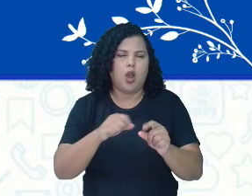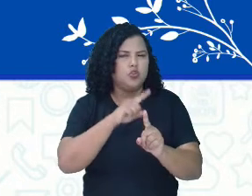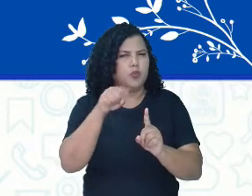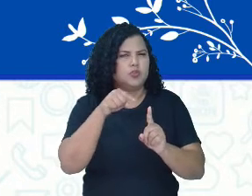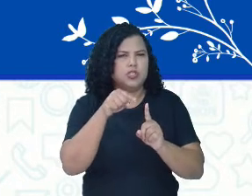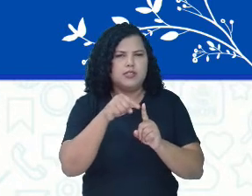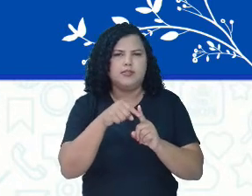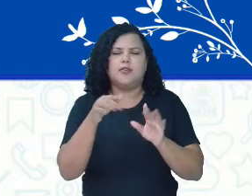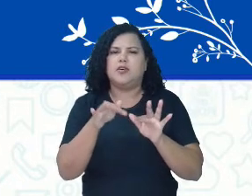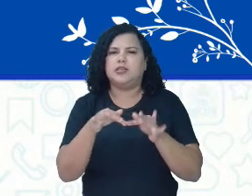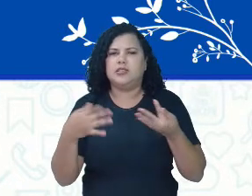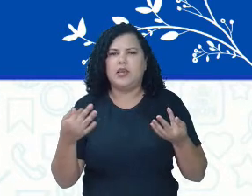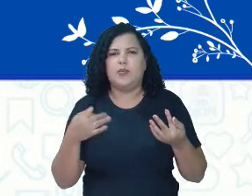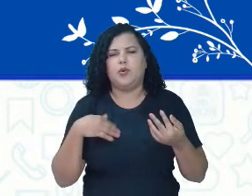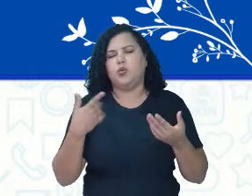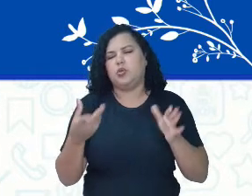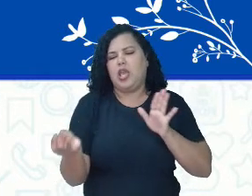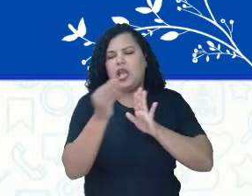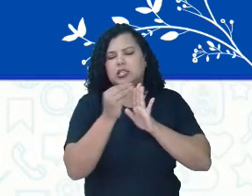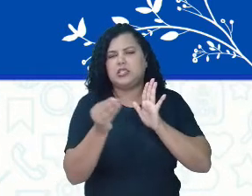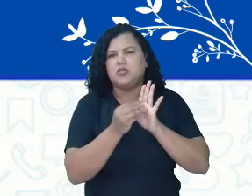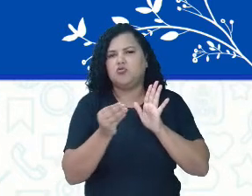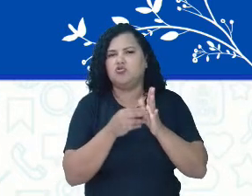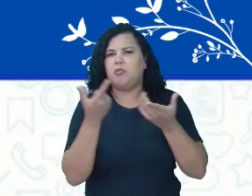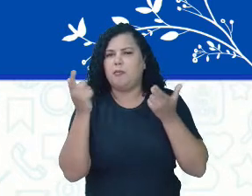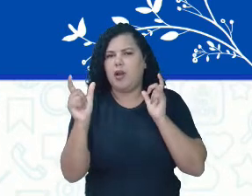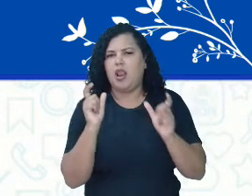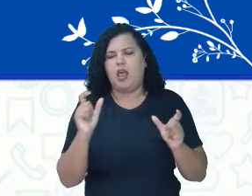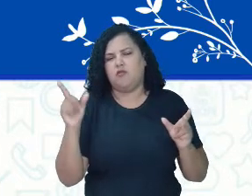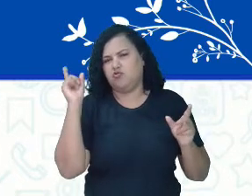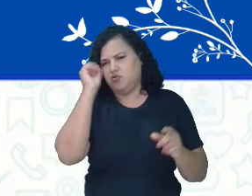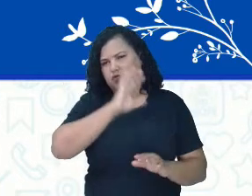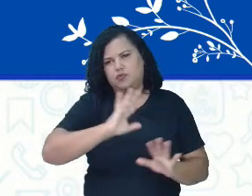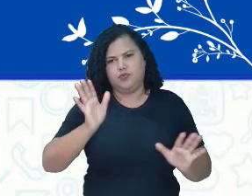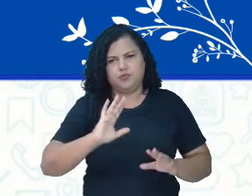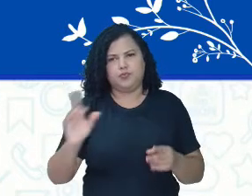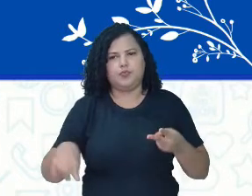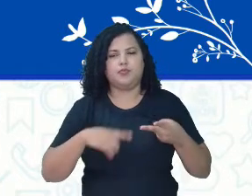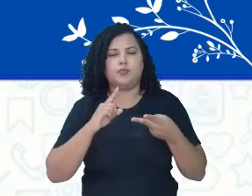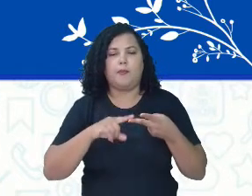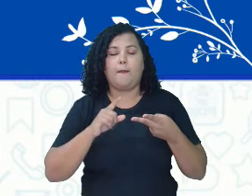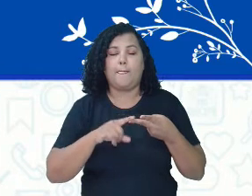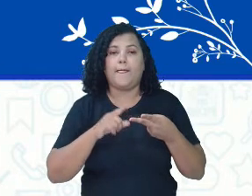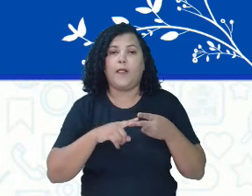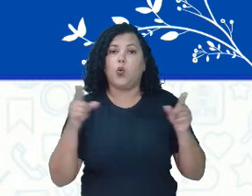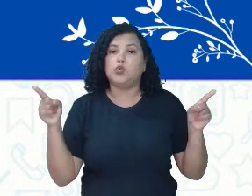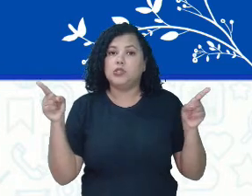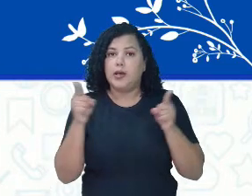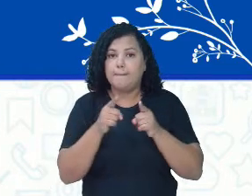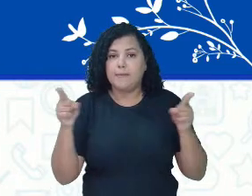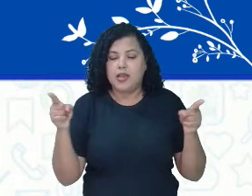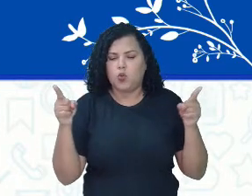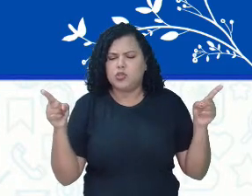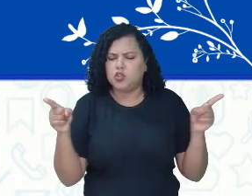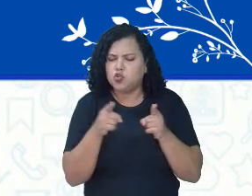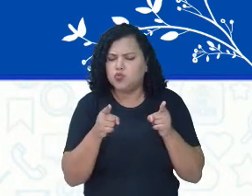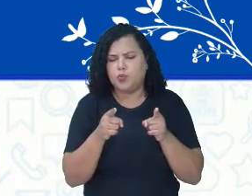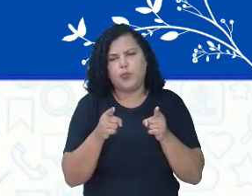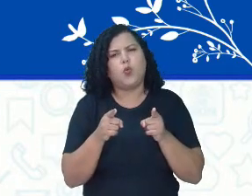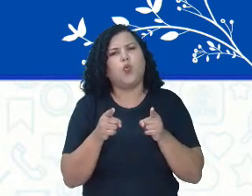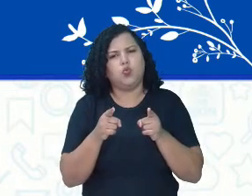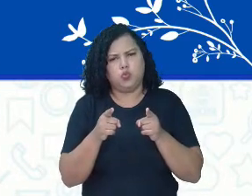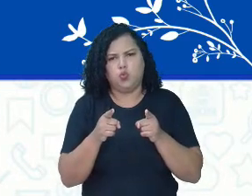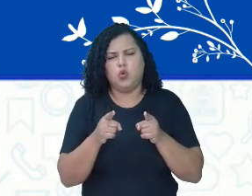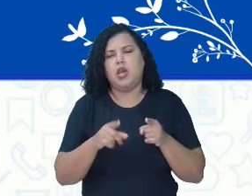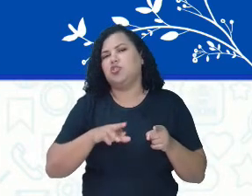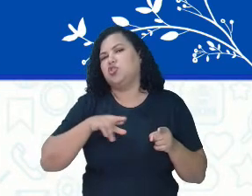muita firula, sem muita adição de palavras extremamente complexas. O tamanho, trata-se de um texto muito curto, então